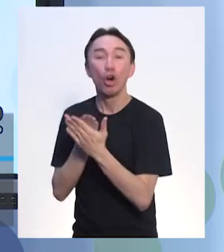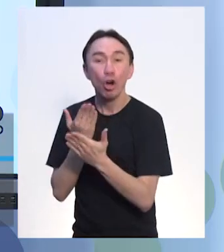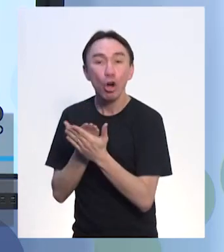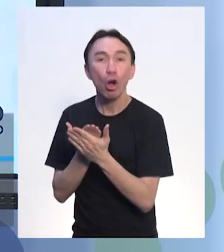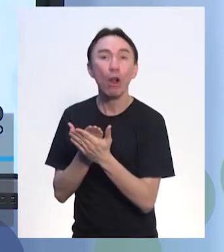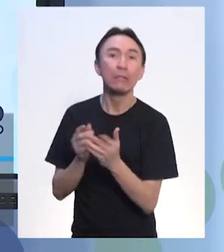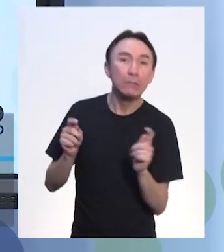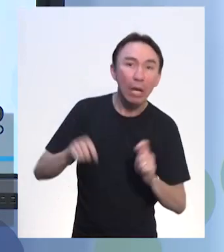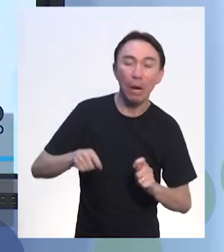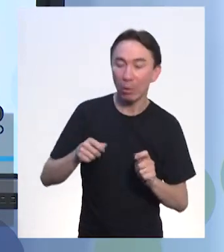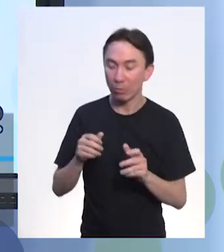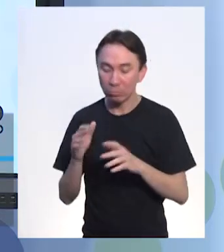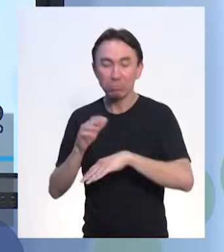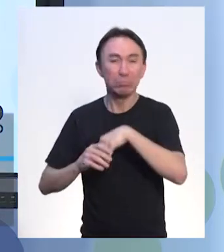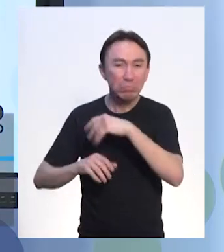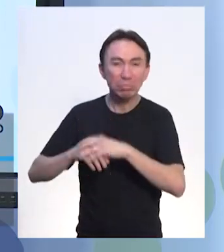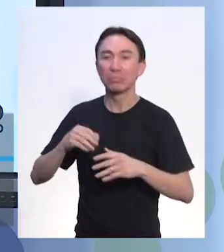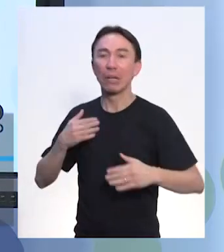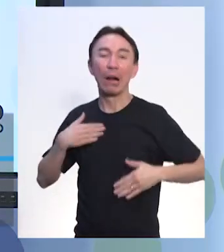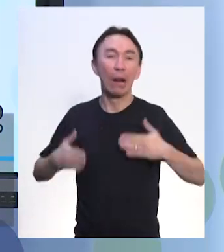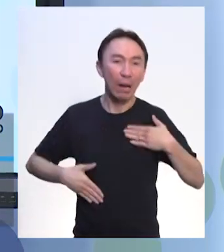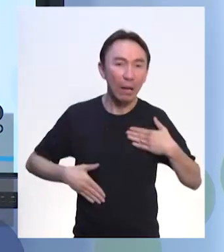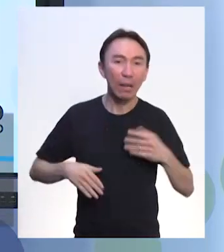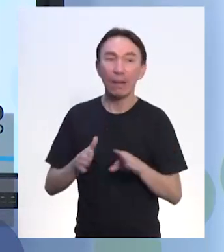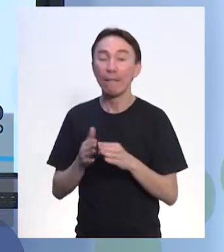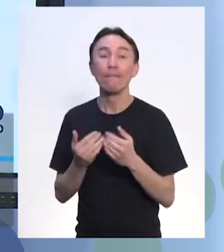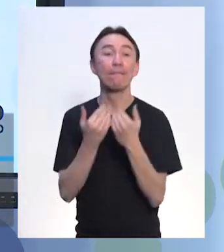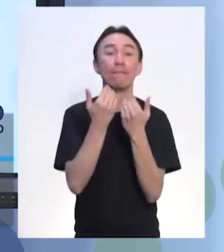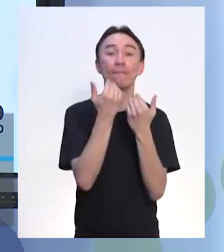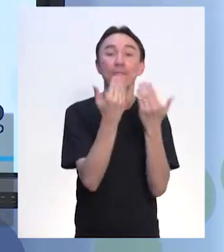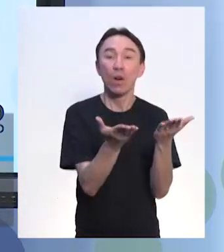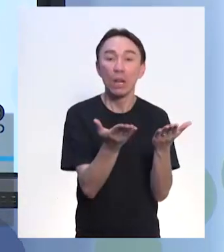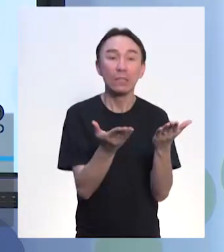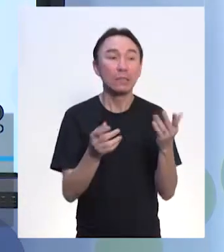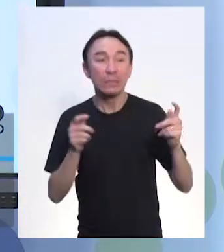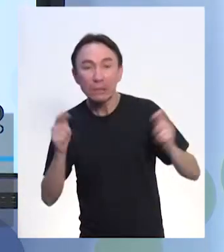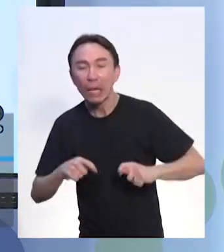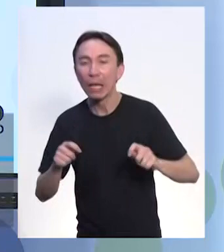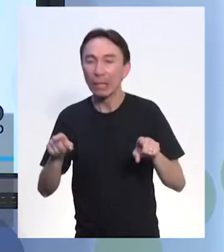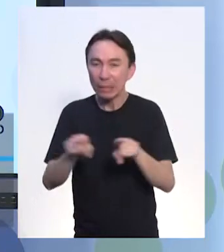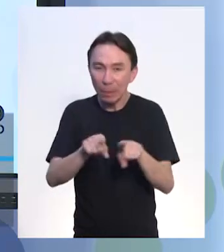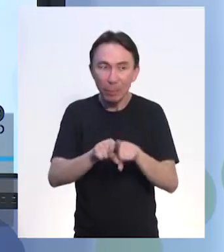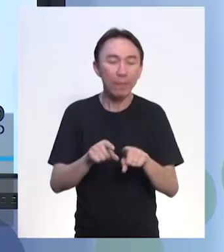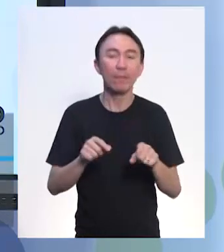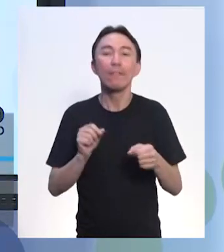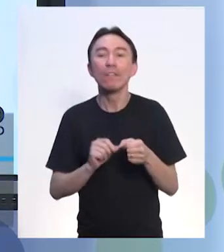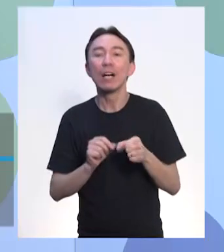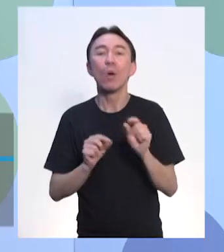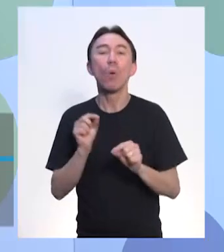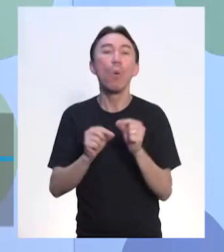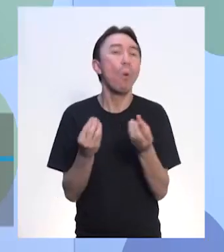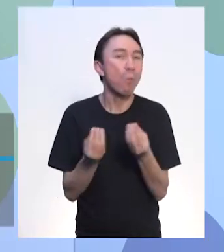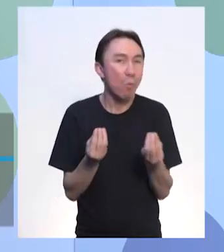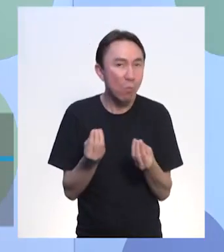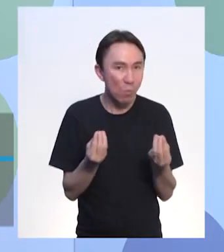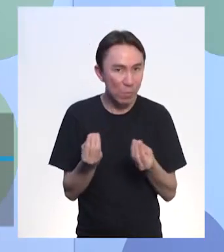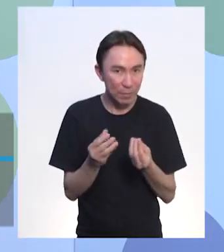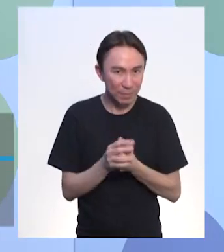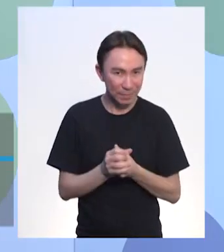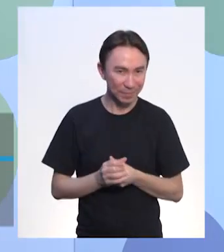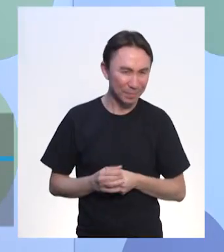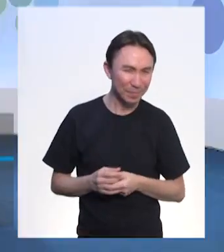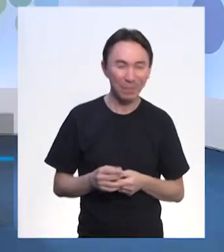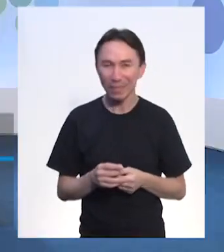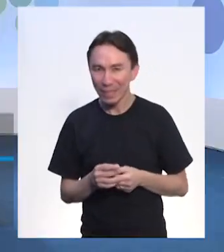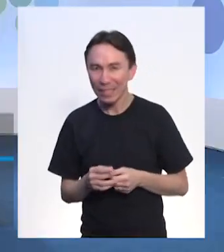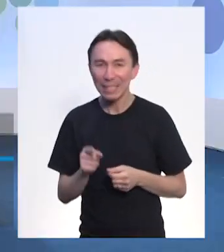quais locais disponíveis fora da escola que a gente pode levar, né, transpor essa prática. Isso aí. E tá tudo bem